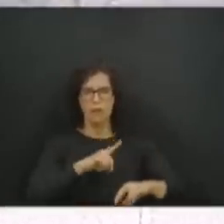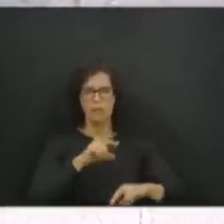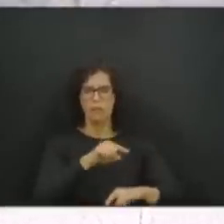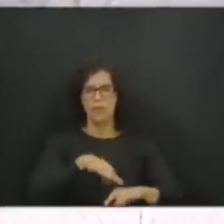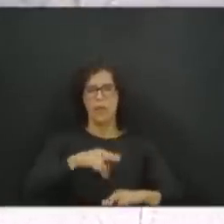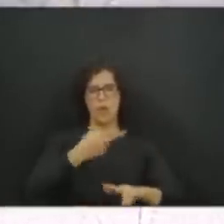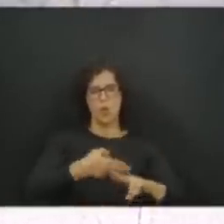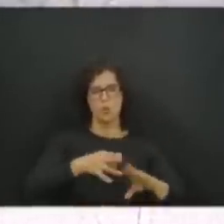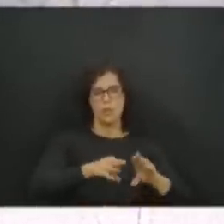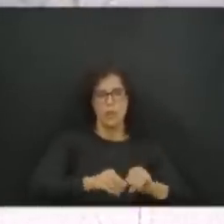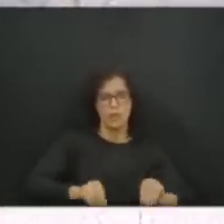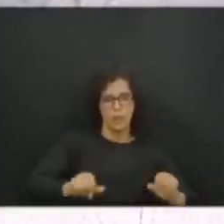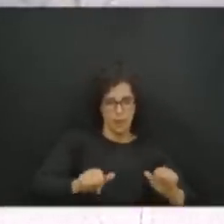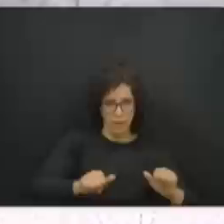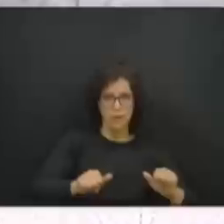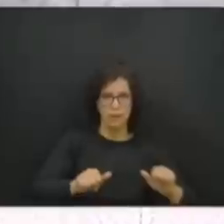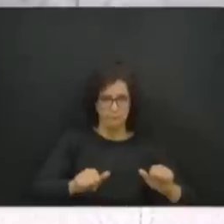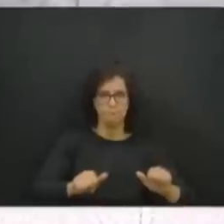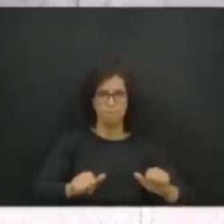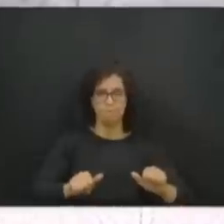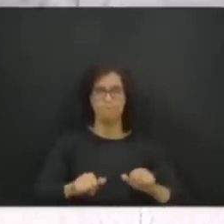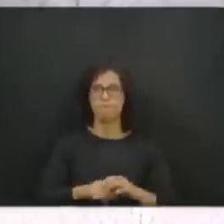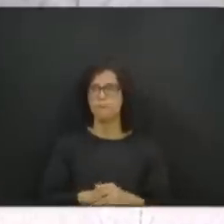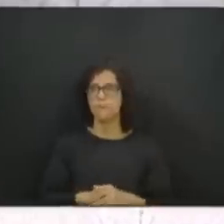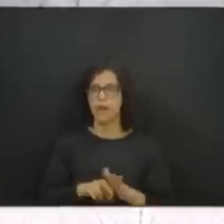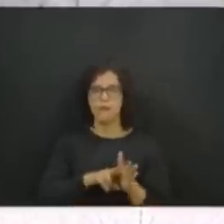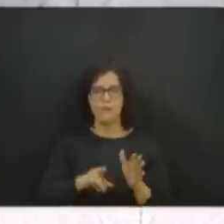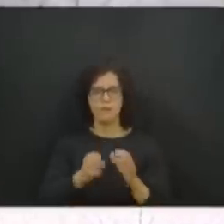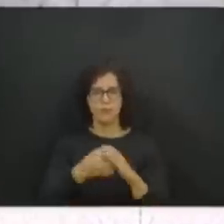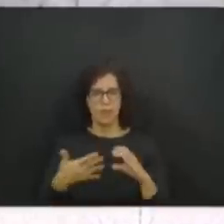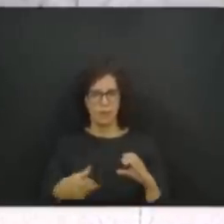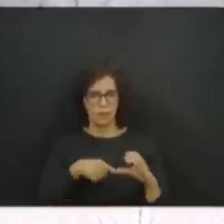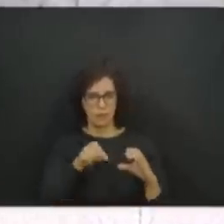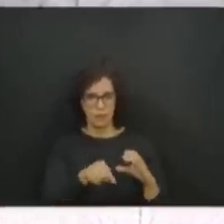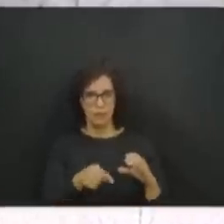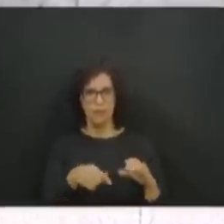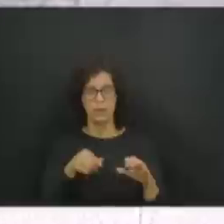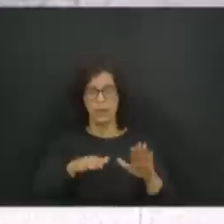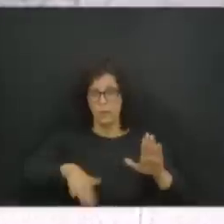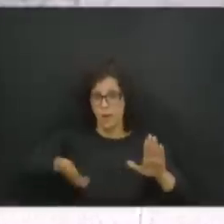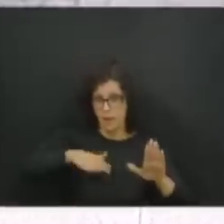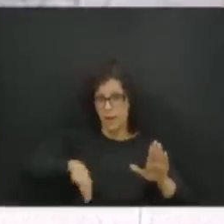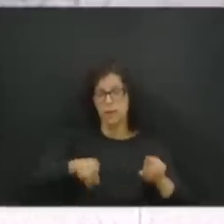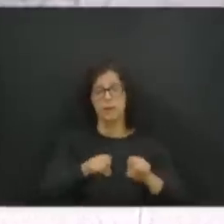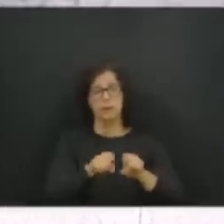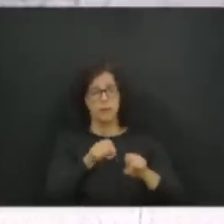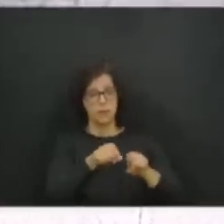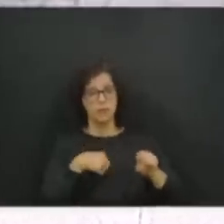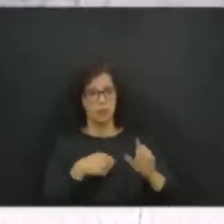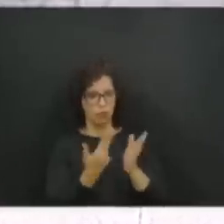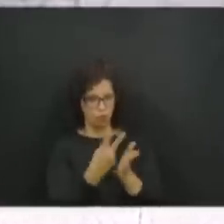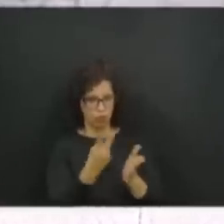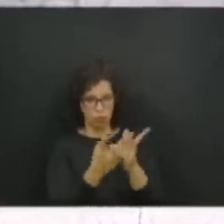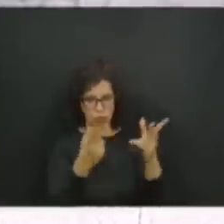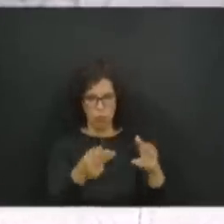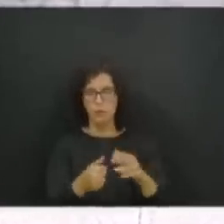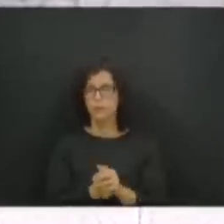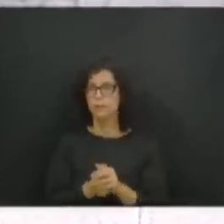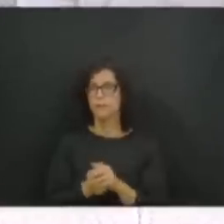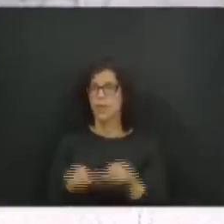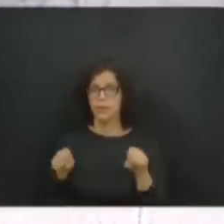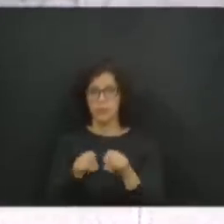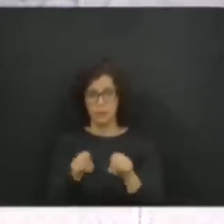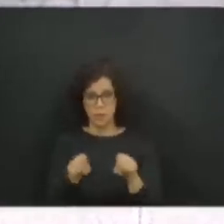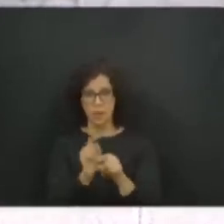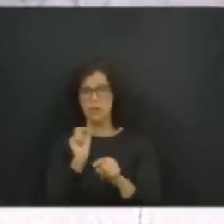dados do solo né nos seus mais variados aspectos no litoral isso tudo está mantido e